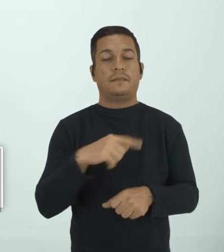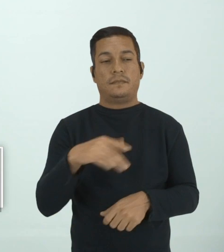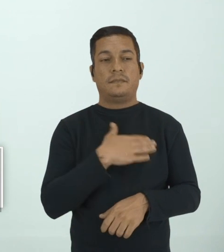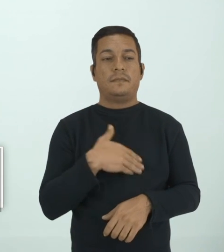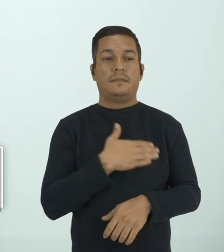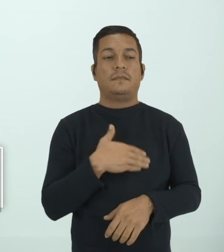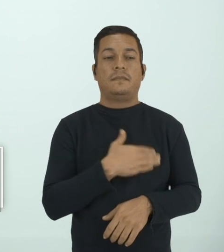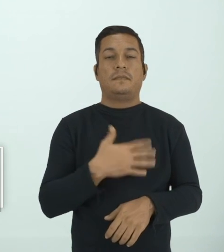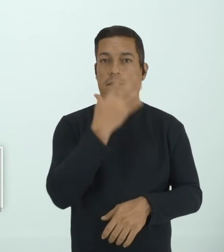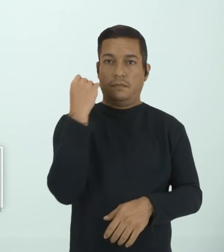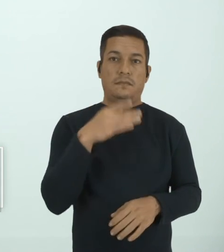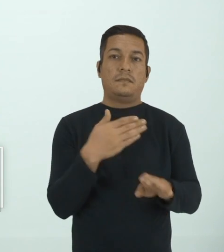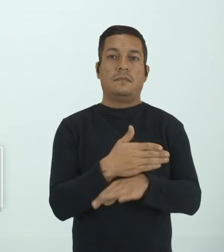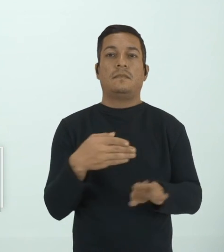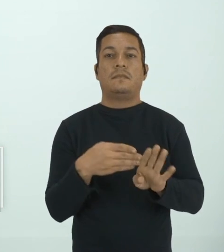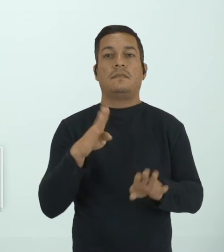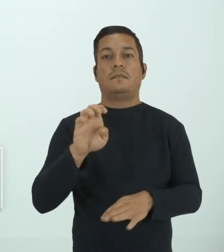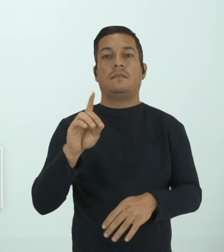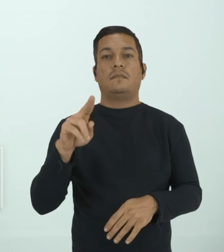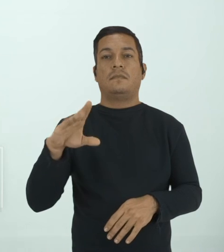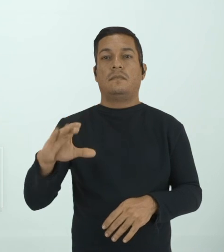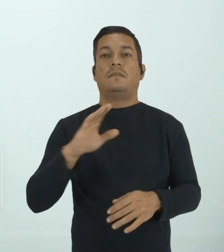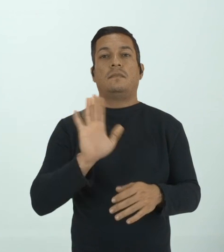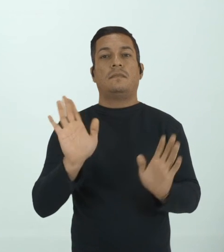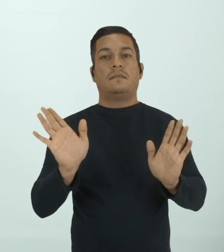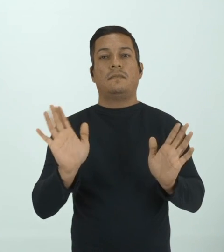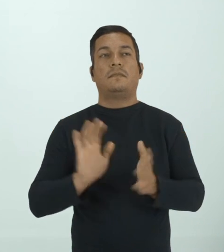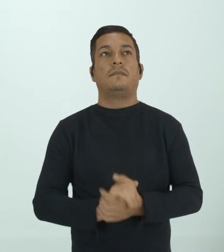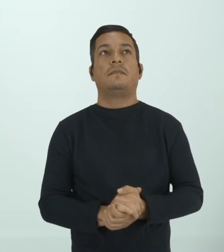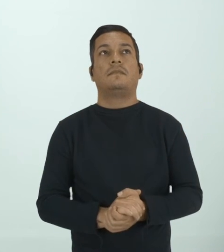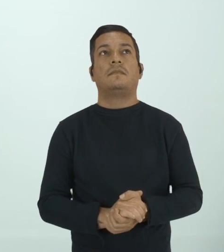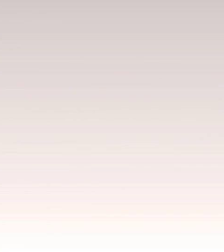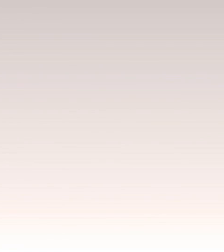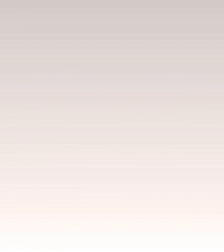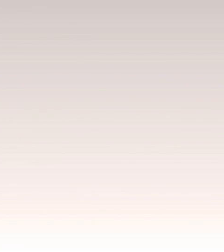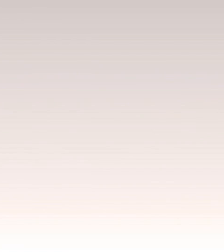que tenham gostado. Não esqueçam de acessar o portal Eduque e até a próxima. Tchau, tchau.